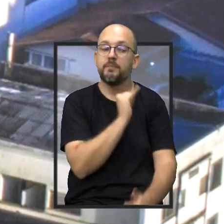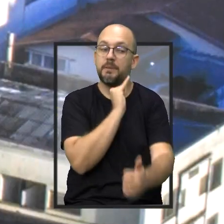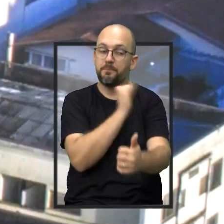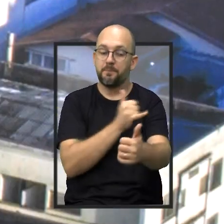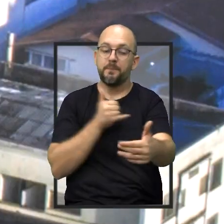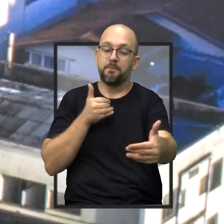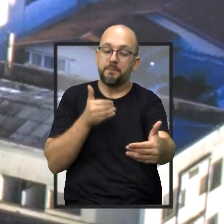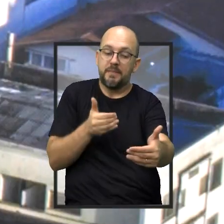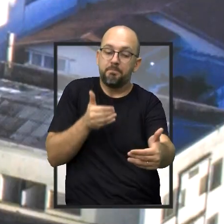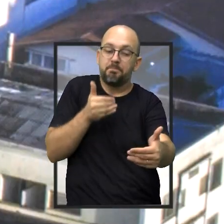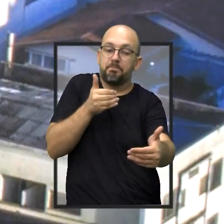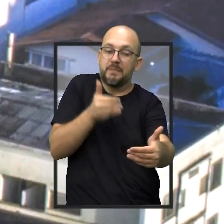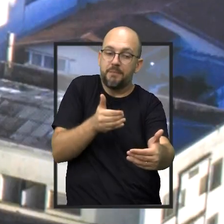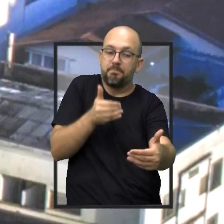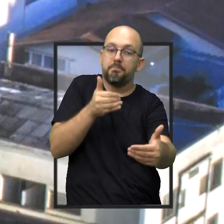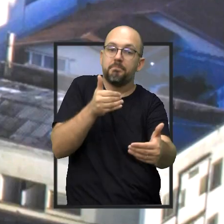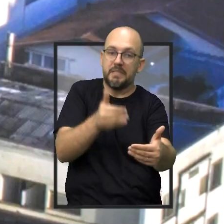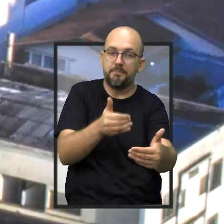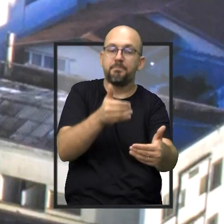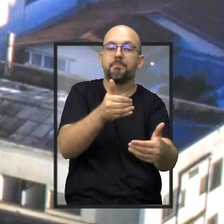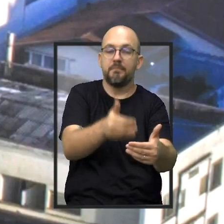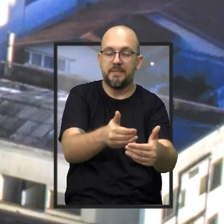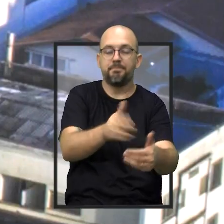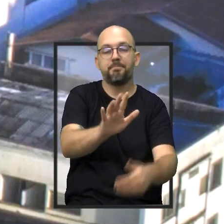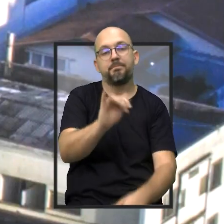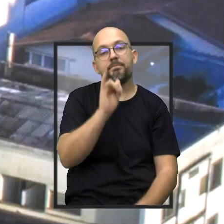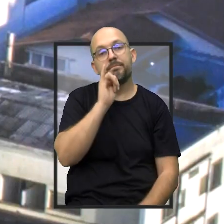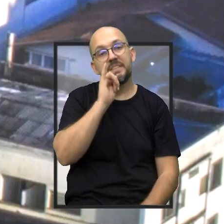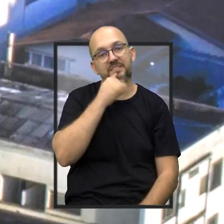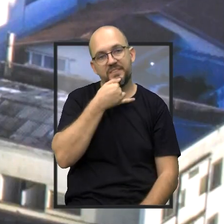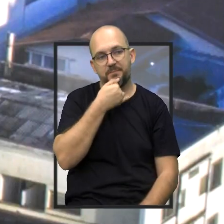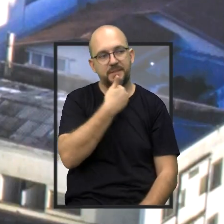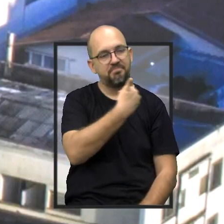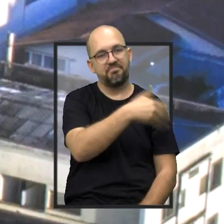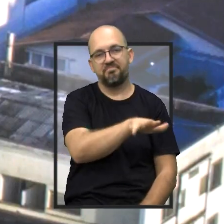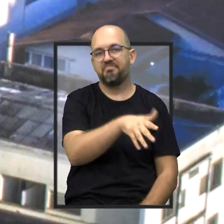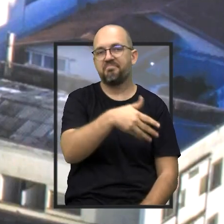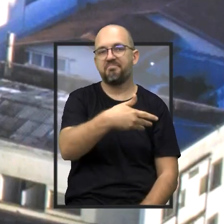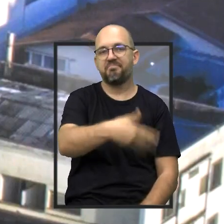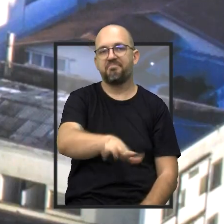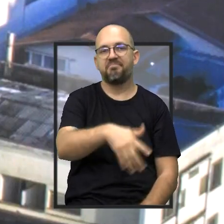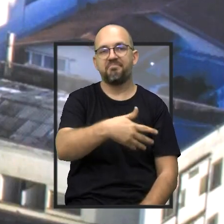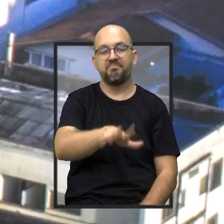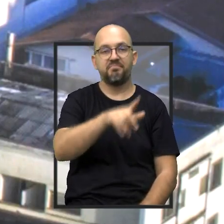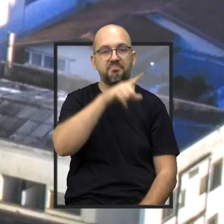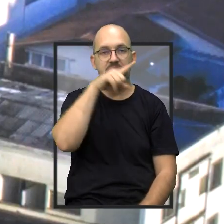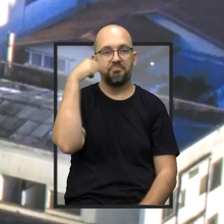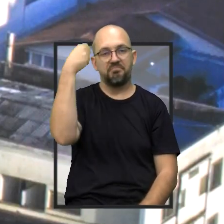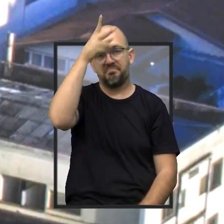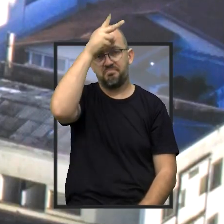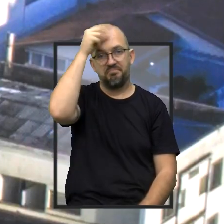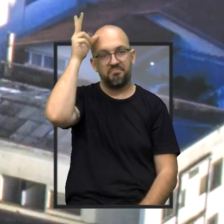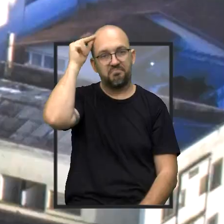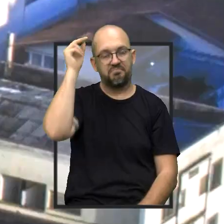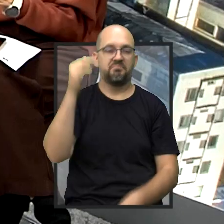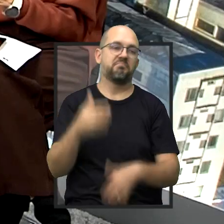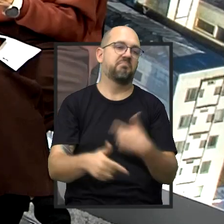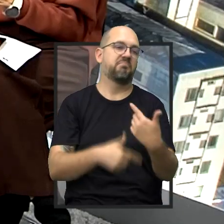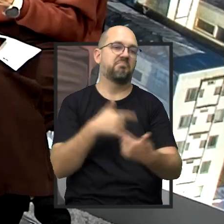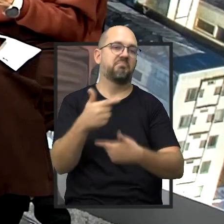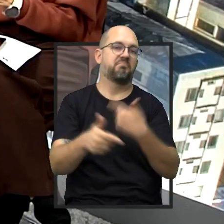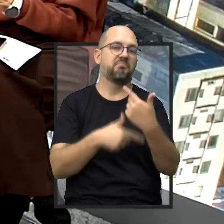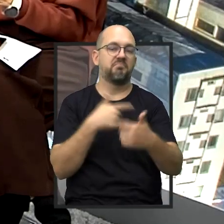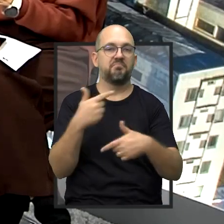o licenciamento definitivo. E, infelizmente, nada foi feito. O município atuou alguns dias com o